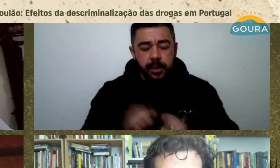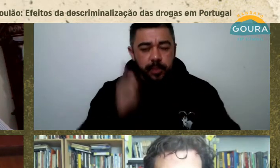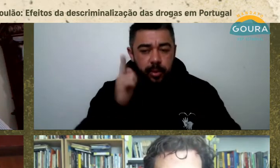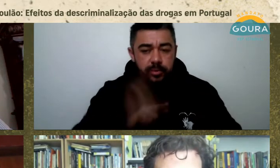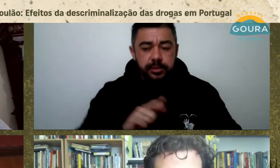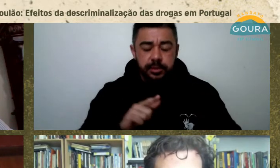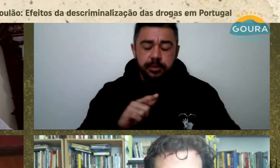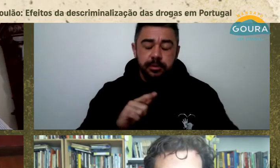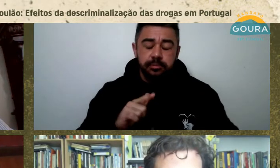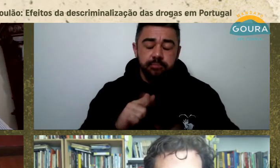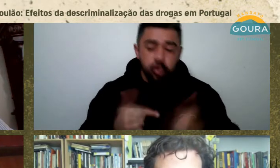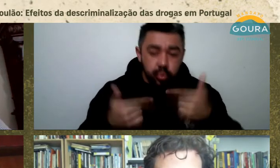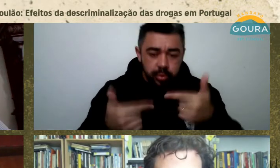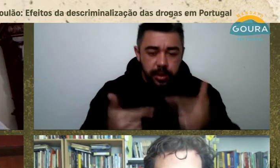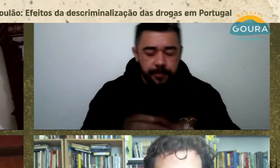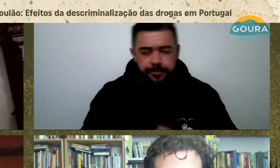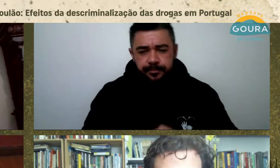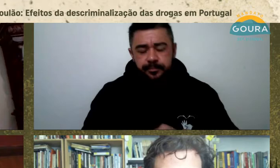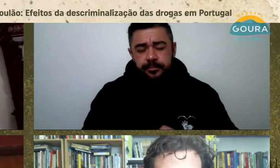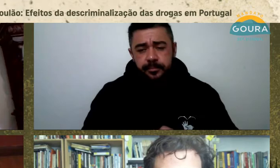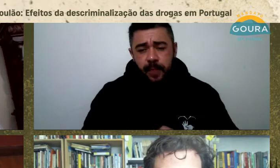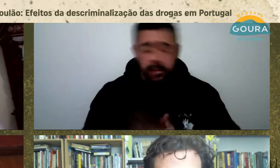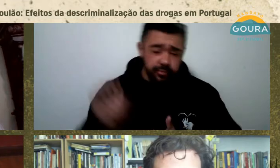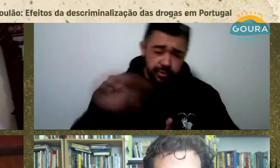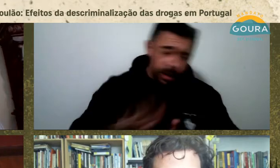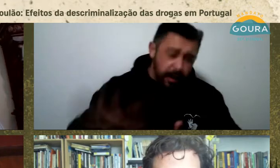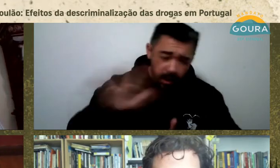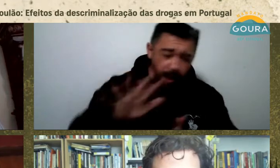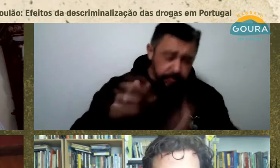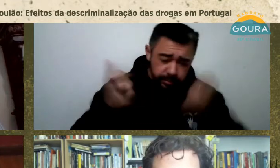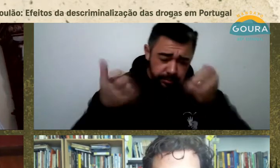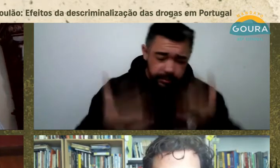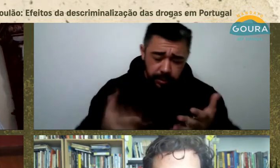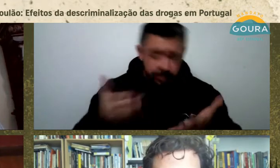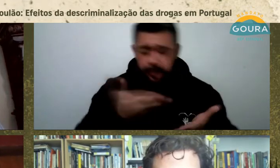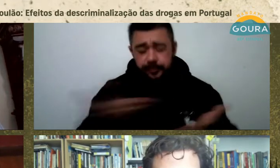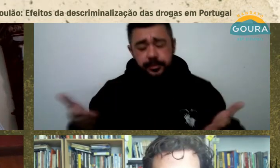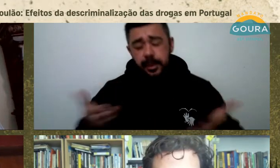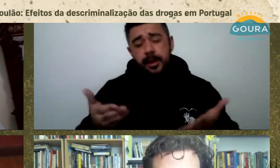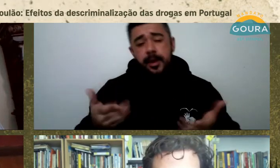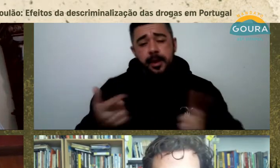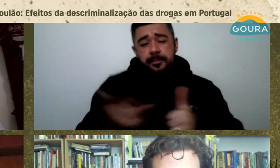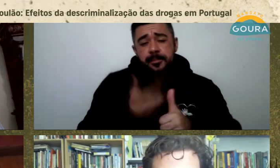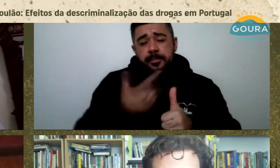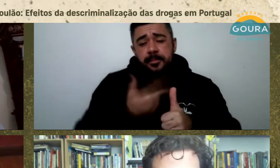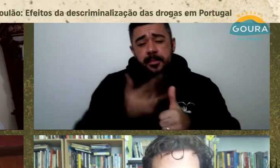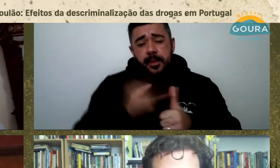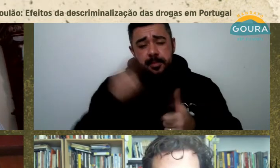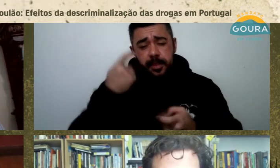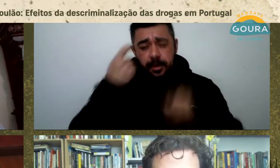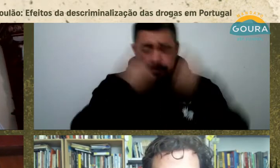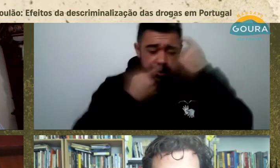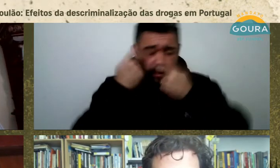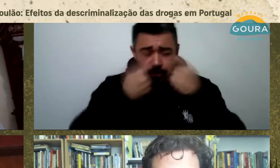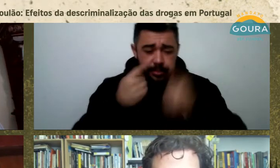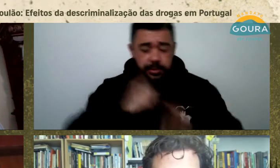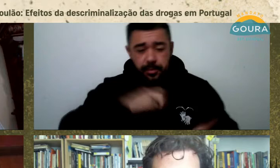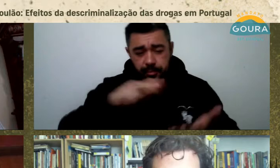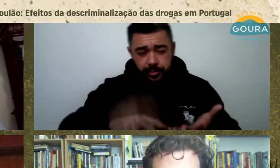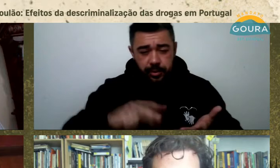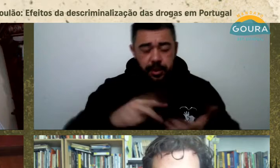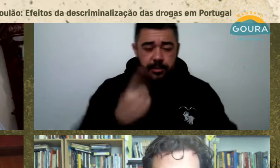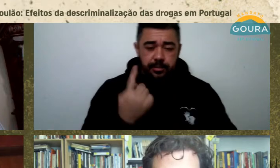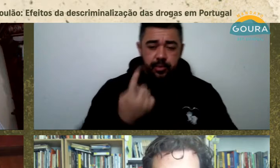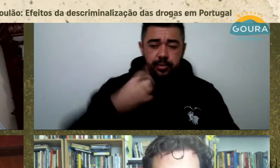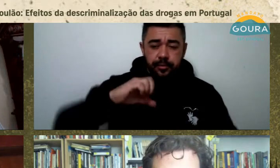E de uma forma geral, aquilo que eu vos diria é que aquilo que foi a primeira preocupação dos portugueses em 97